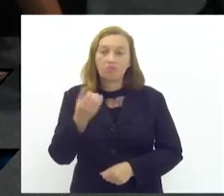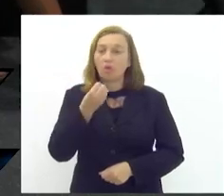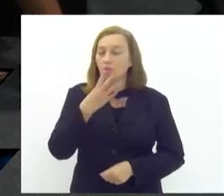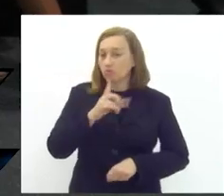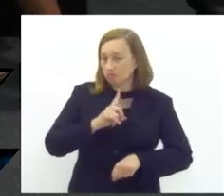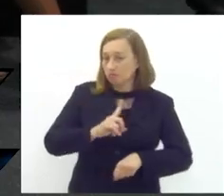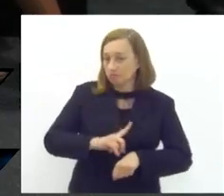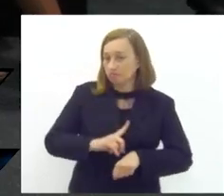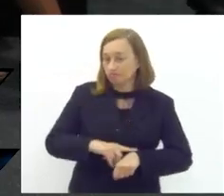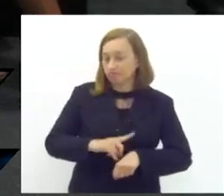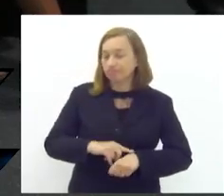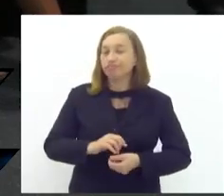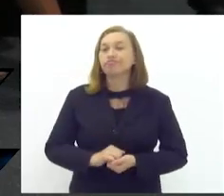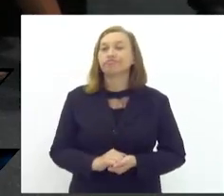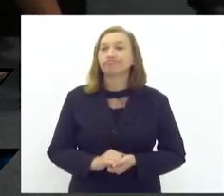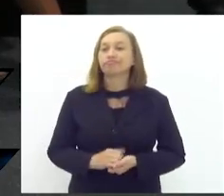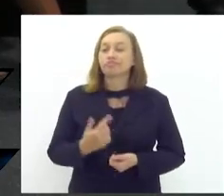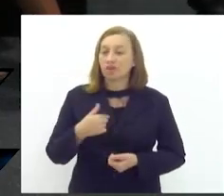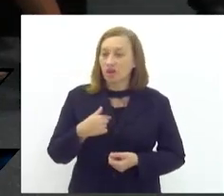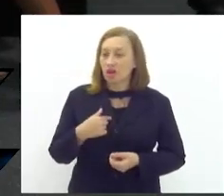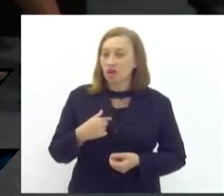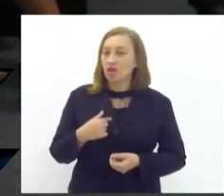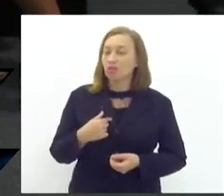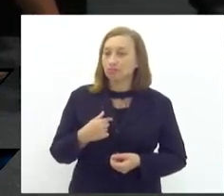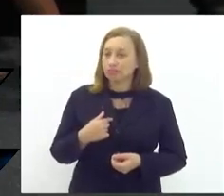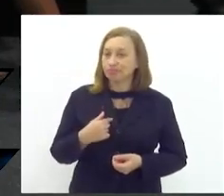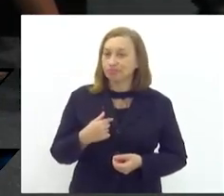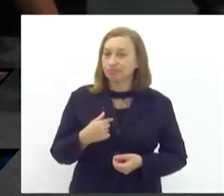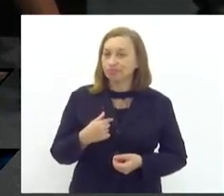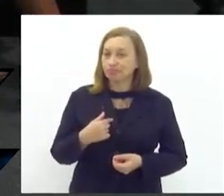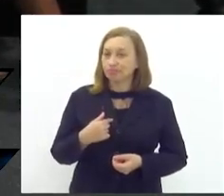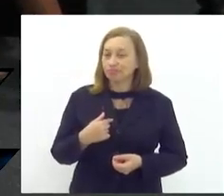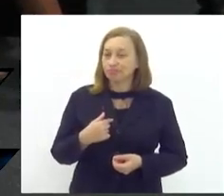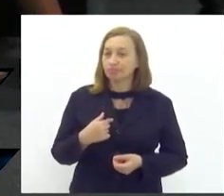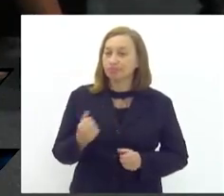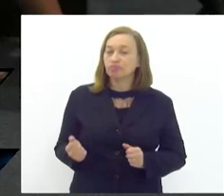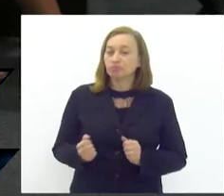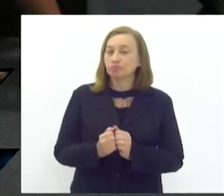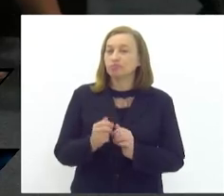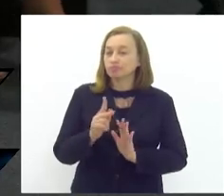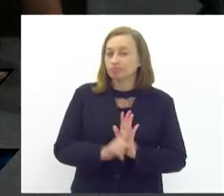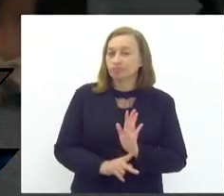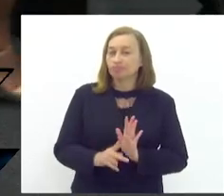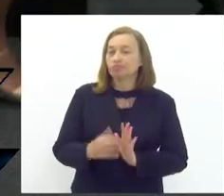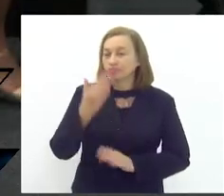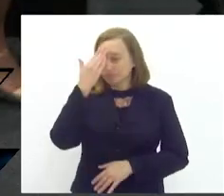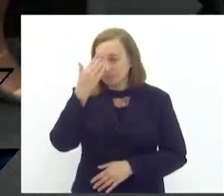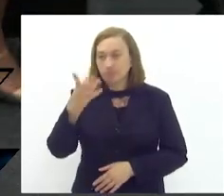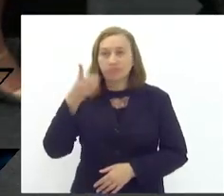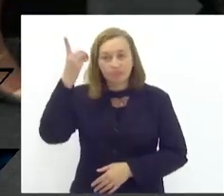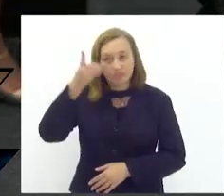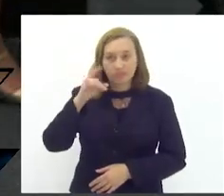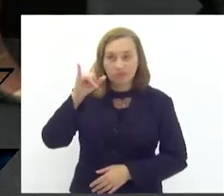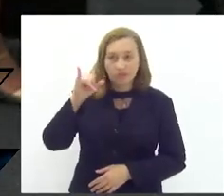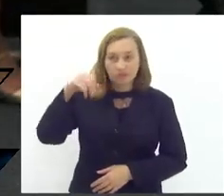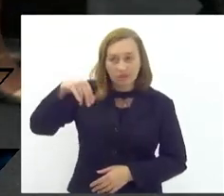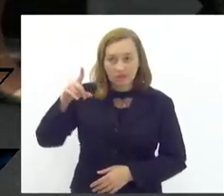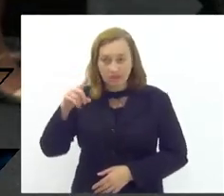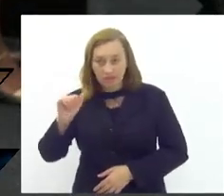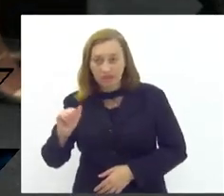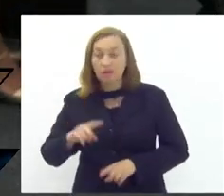então que eu sou coautoria que eu sou coautor melhor dizendo agradeço a deputada índia pela possibilidade